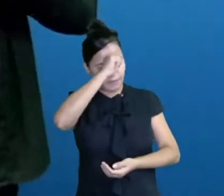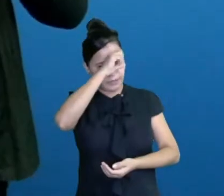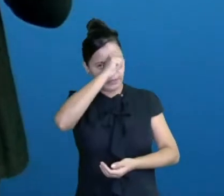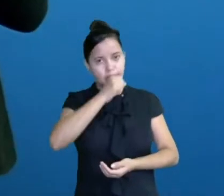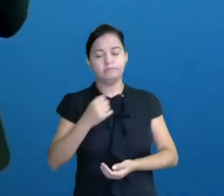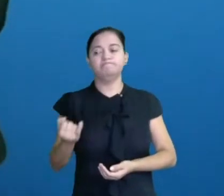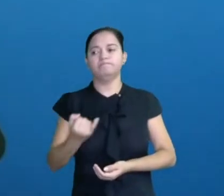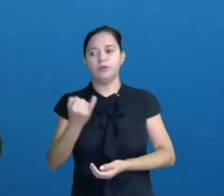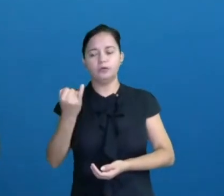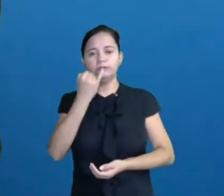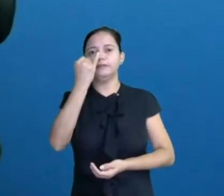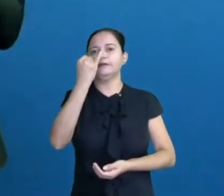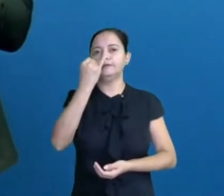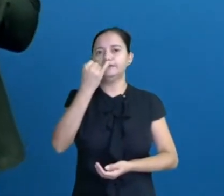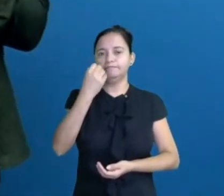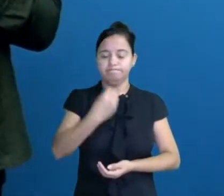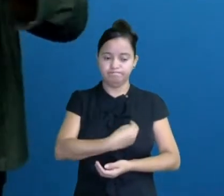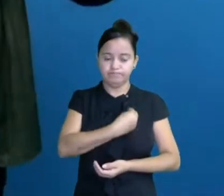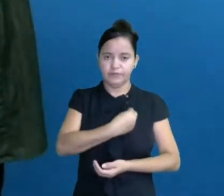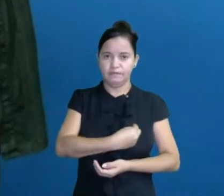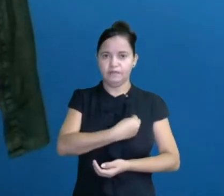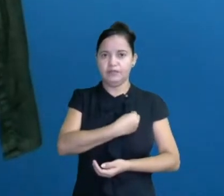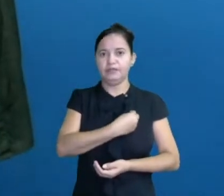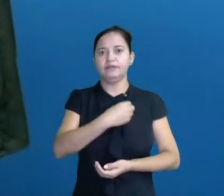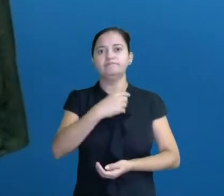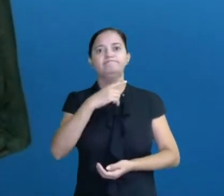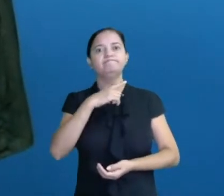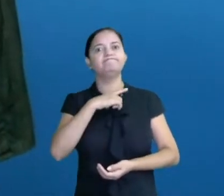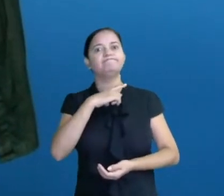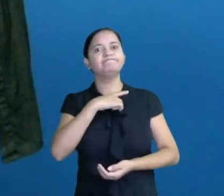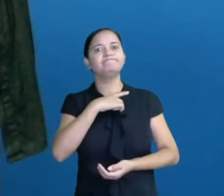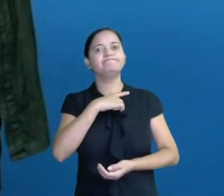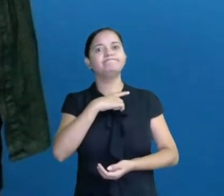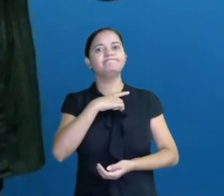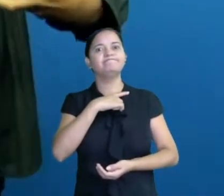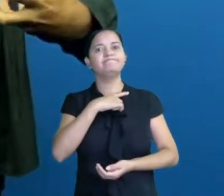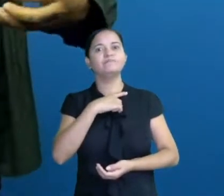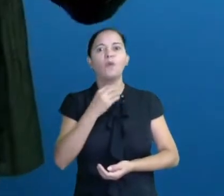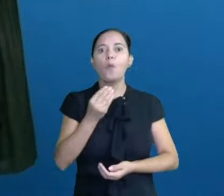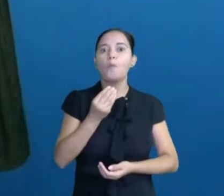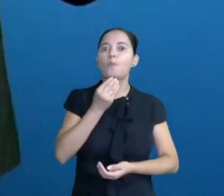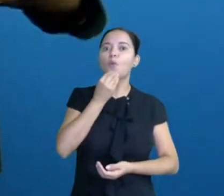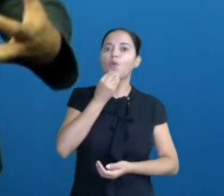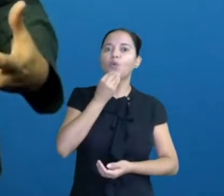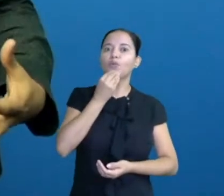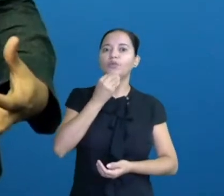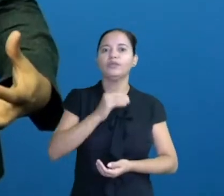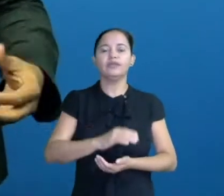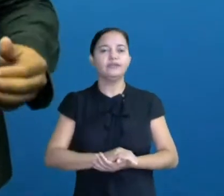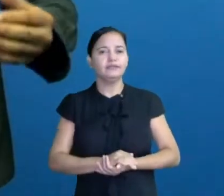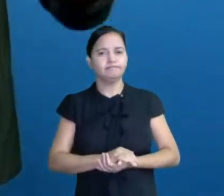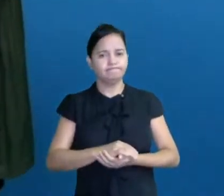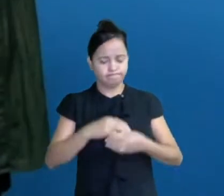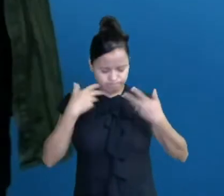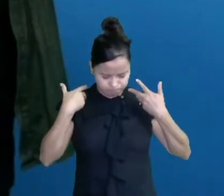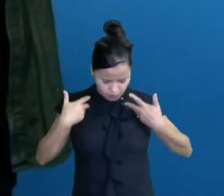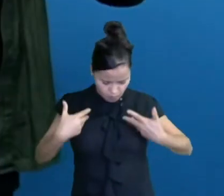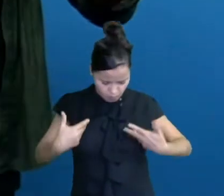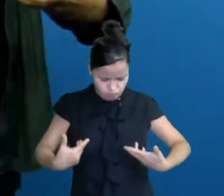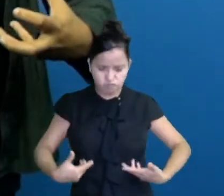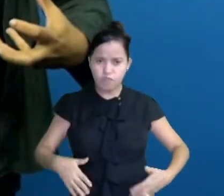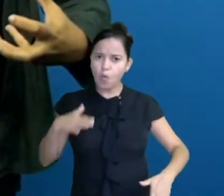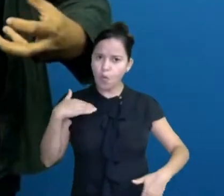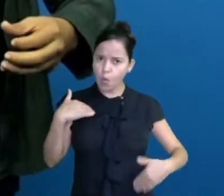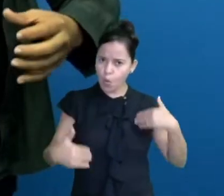de hoje tem uma importância muito grande para a nossa vida. Porque tem a ver o fato da gente ter a oportunidade de conhecer um pouquinho mais do nosso corpo e tratar ele de